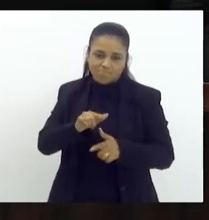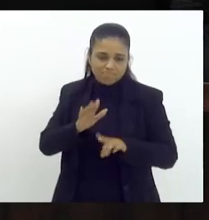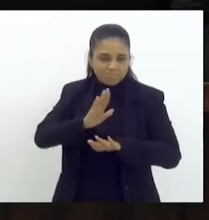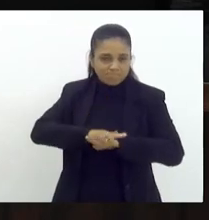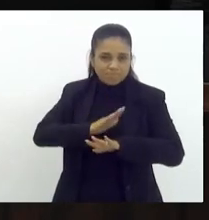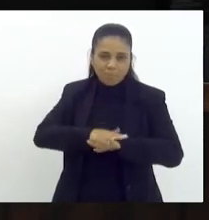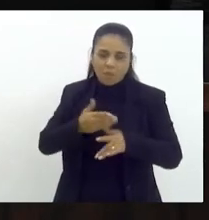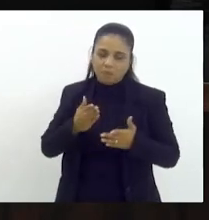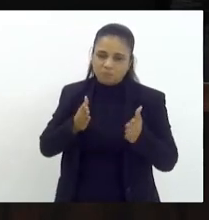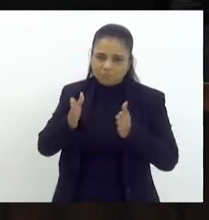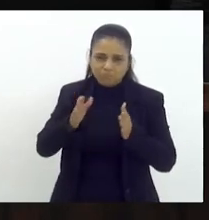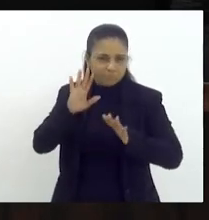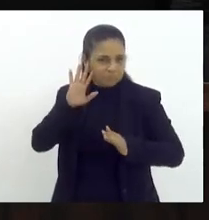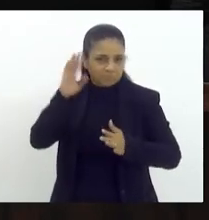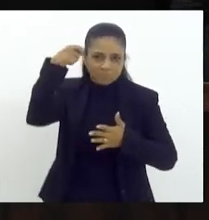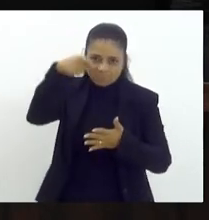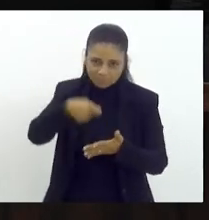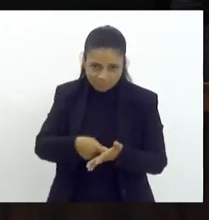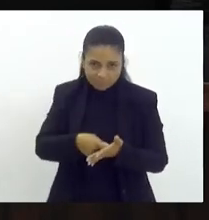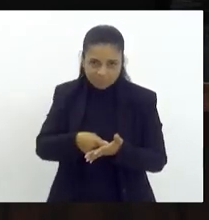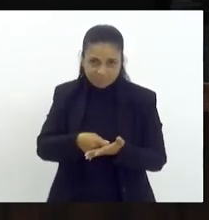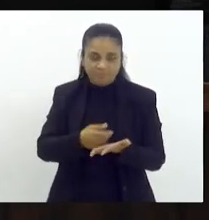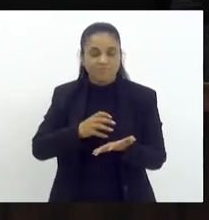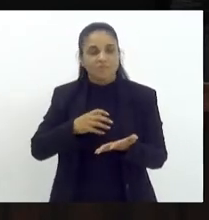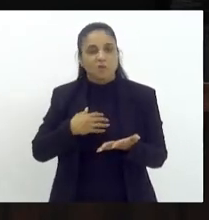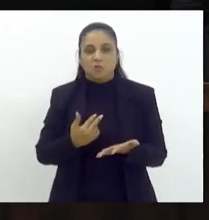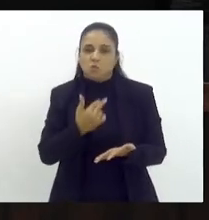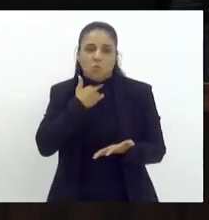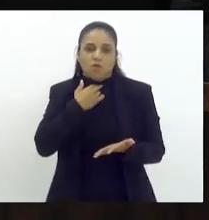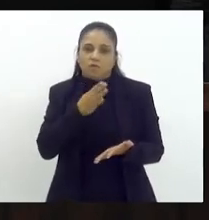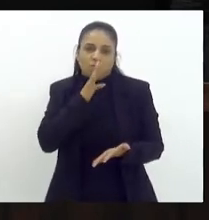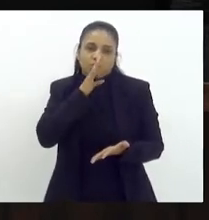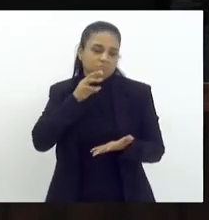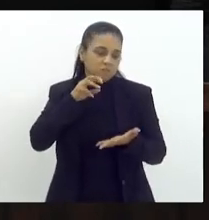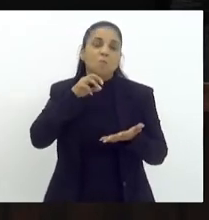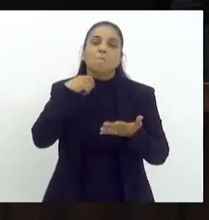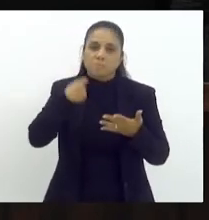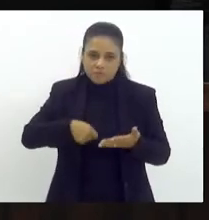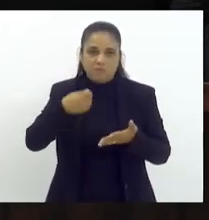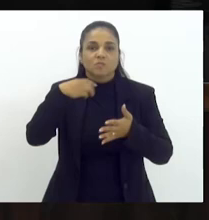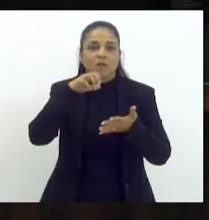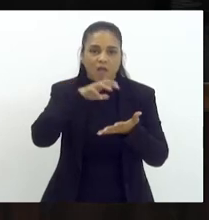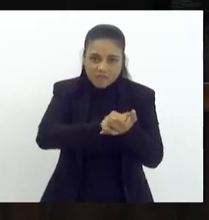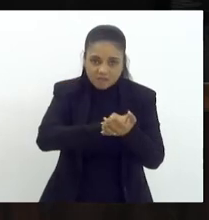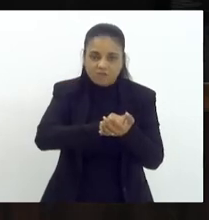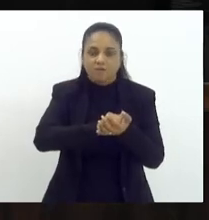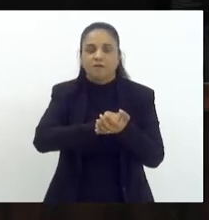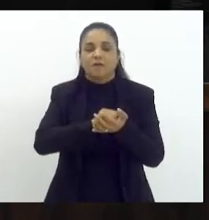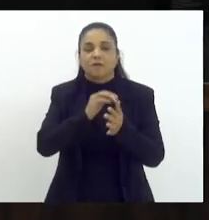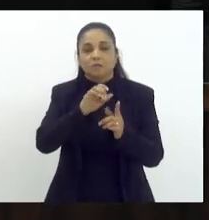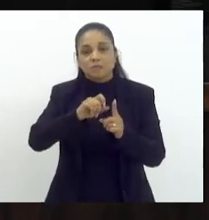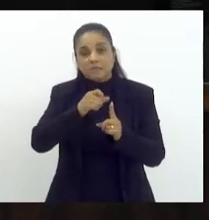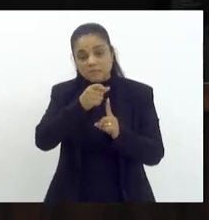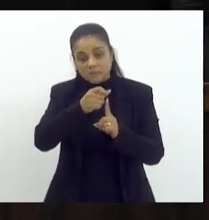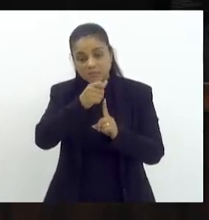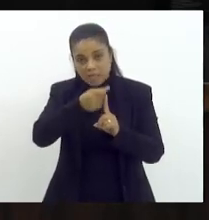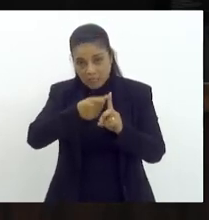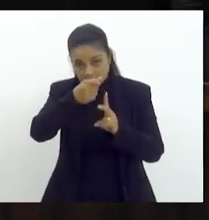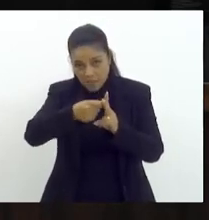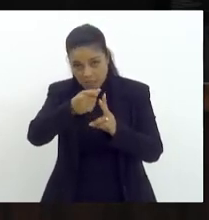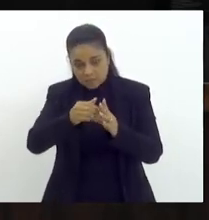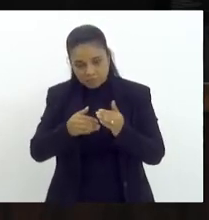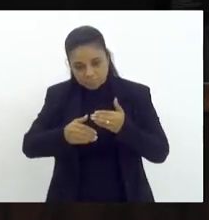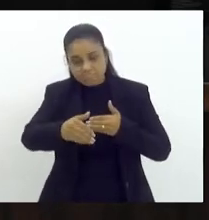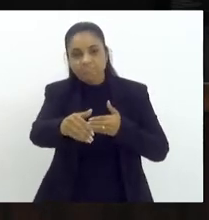gente pode deixar de fazer esse registro E que possamos aí no próximo semestre ter grandes resultados